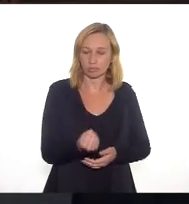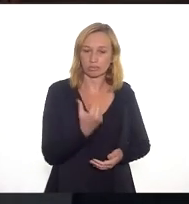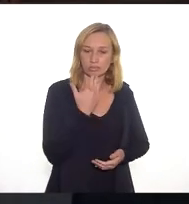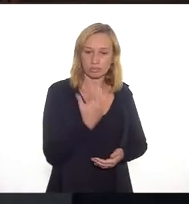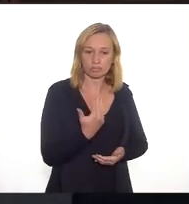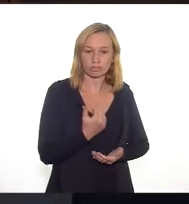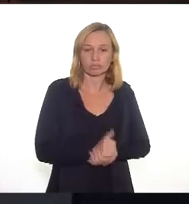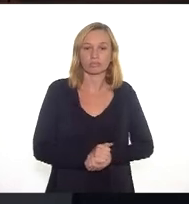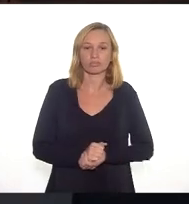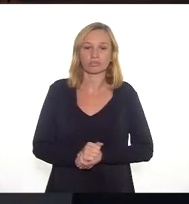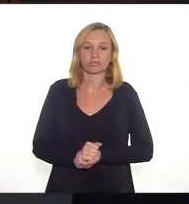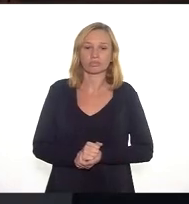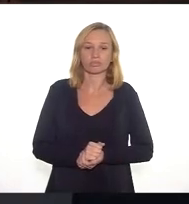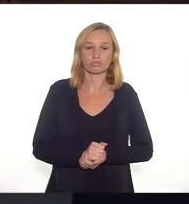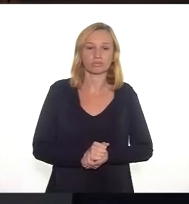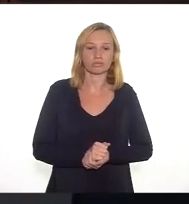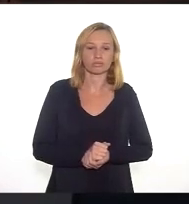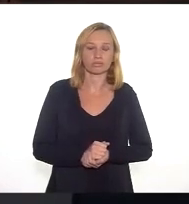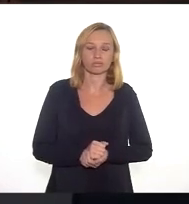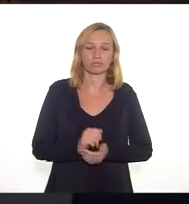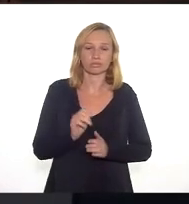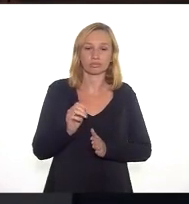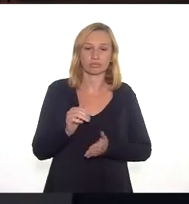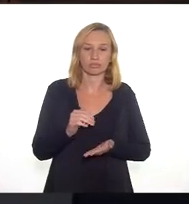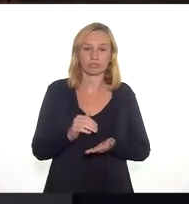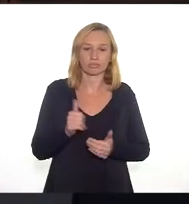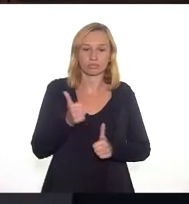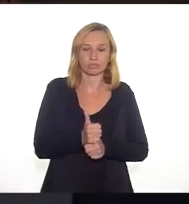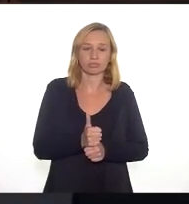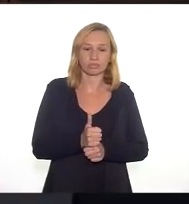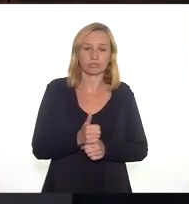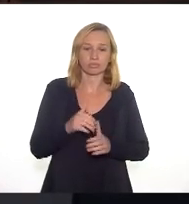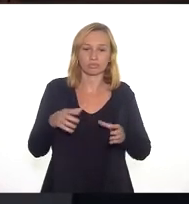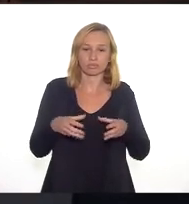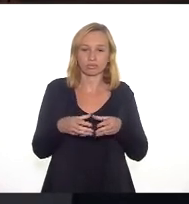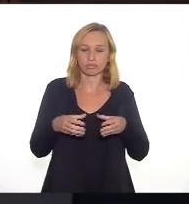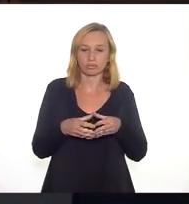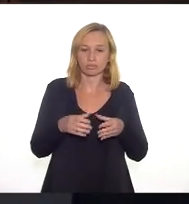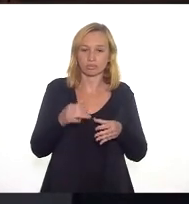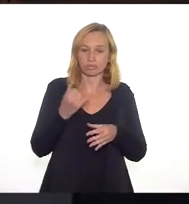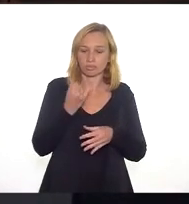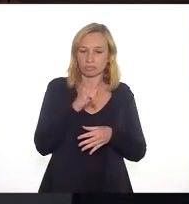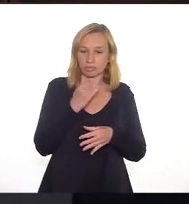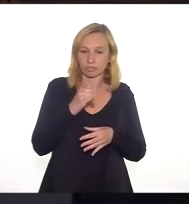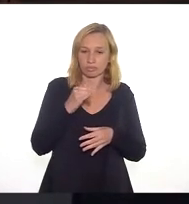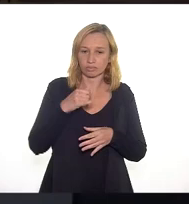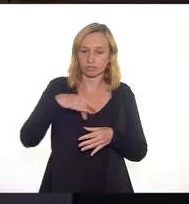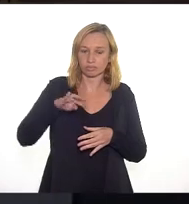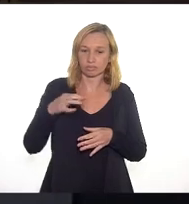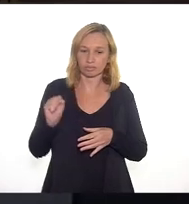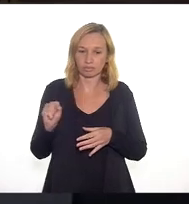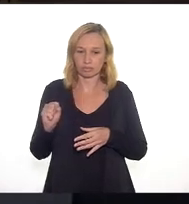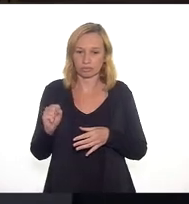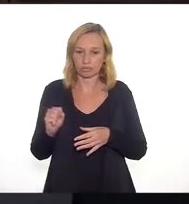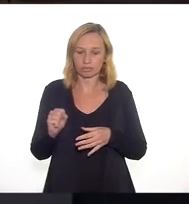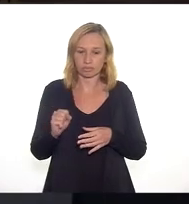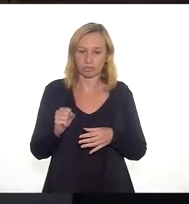para emitir parecer sobre o substitutivo. Pela Comissão de Minas e Energia, deputado Max Lemos.